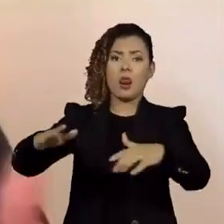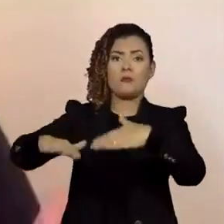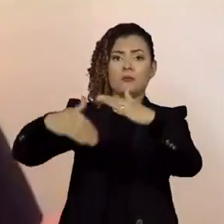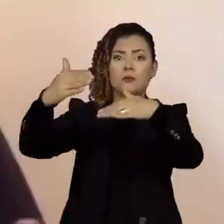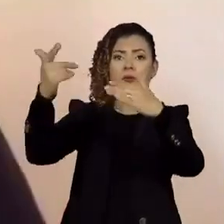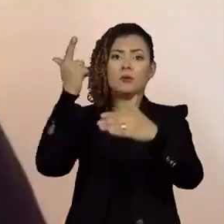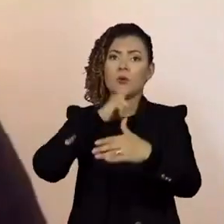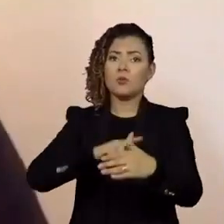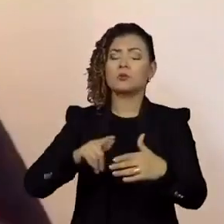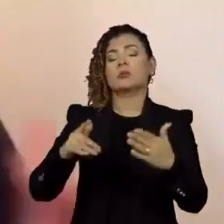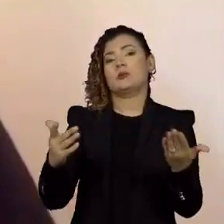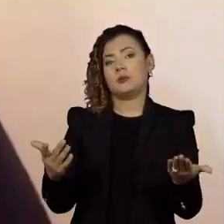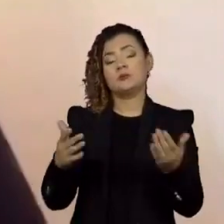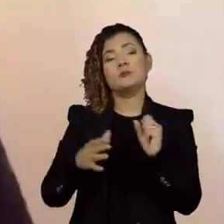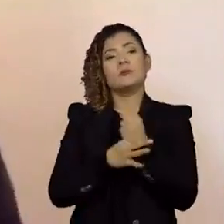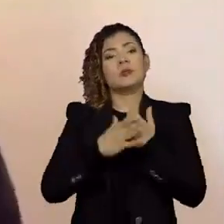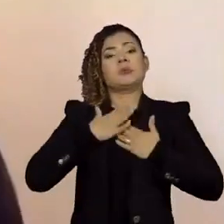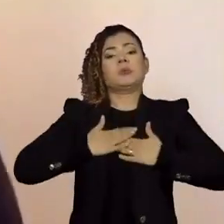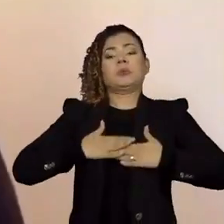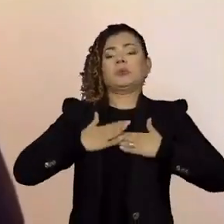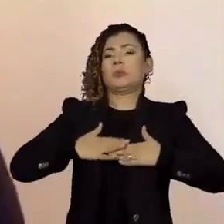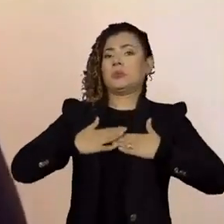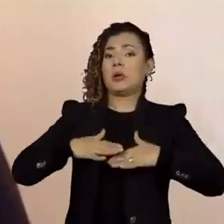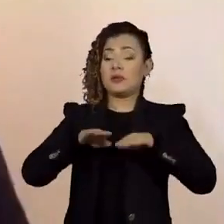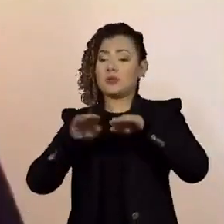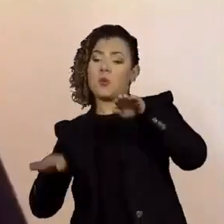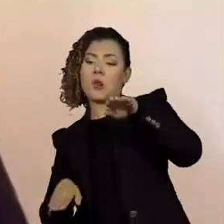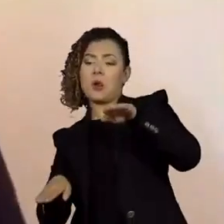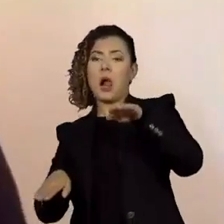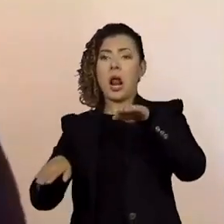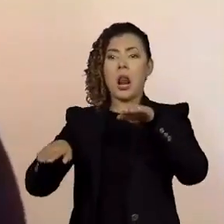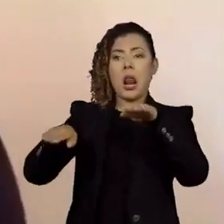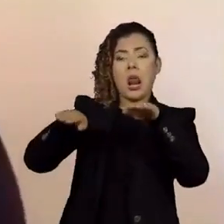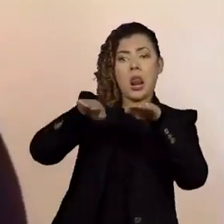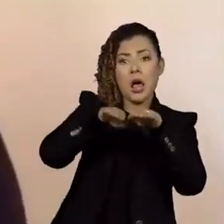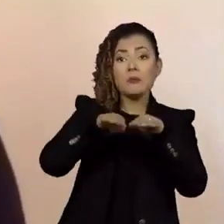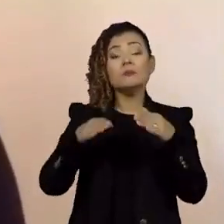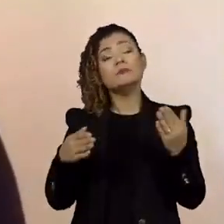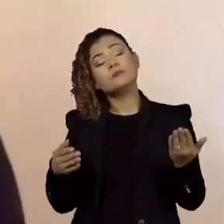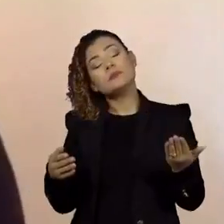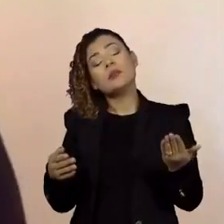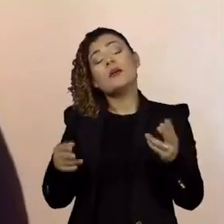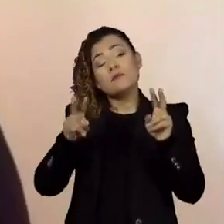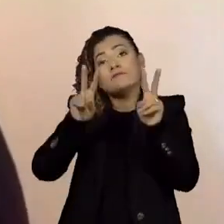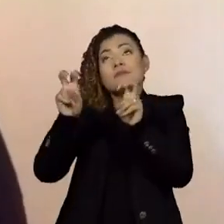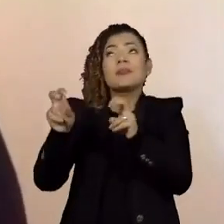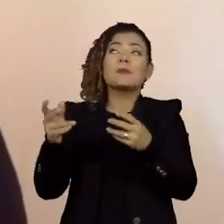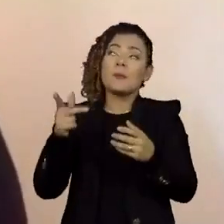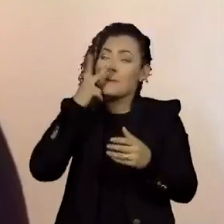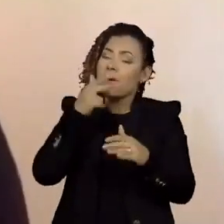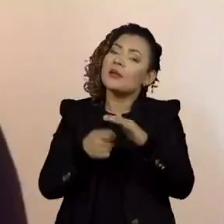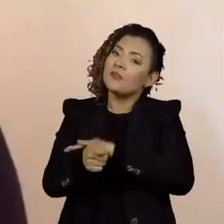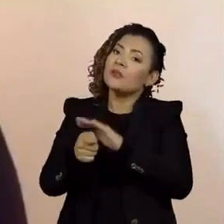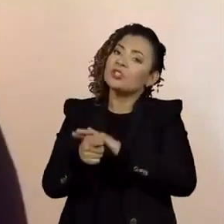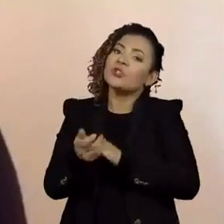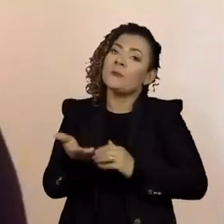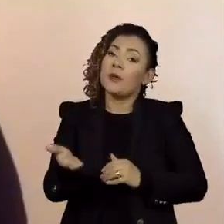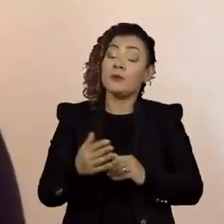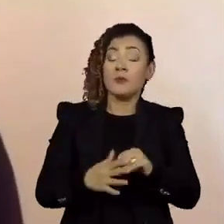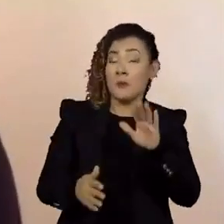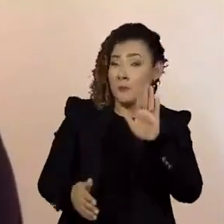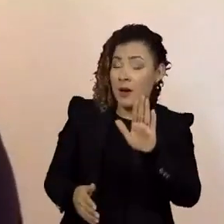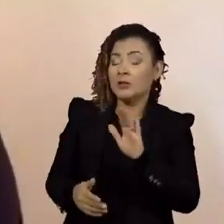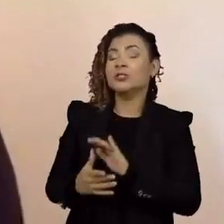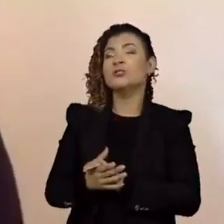desenvolver, aumentar o bem-estar, reduzir as desigualdades e tudo, basicamente como uma questão de um investimento. Basta que